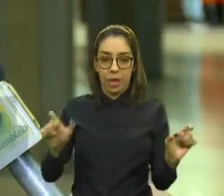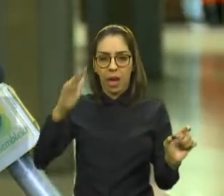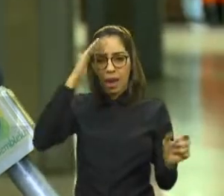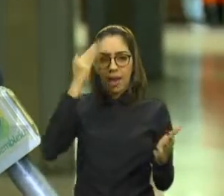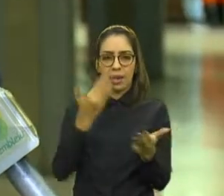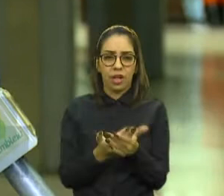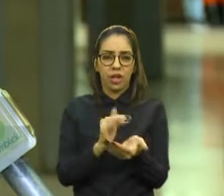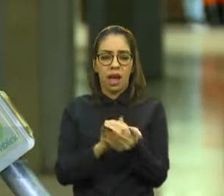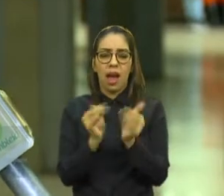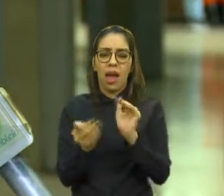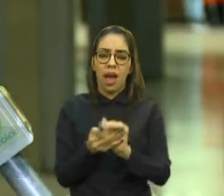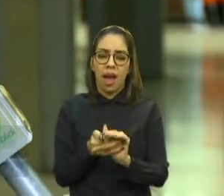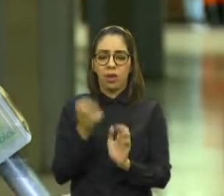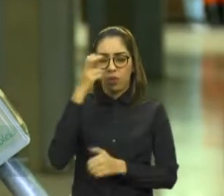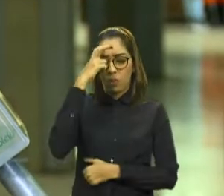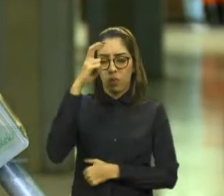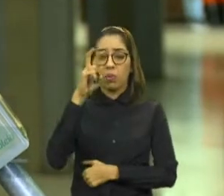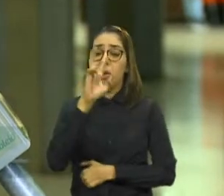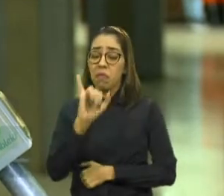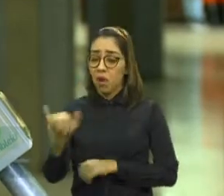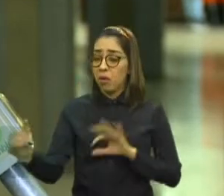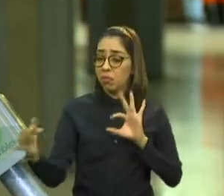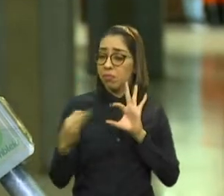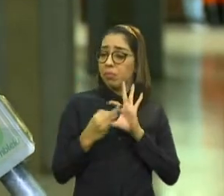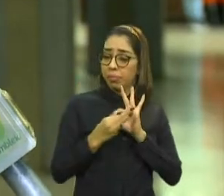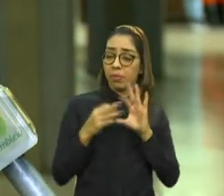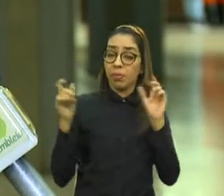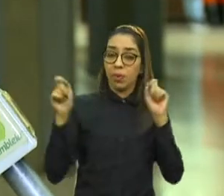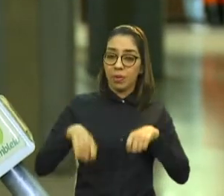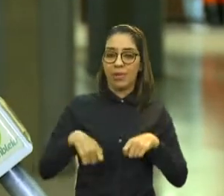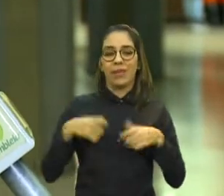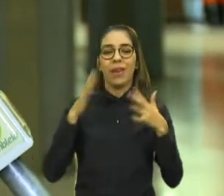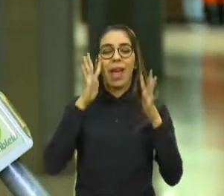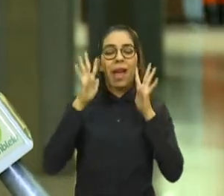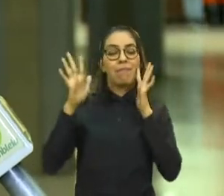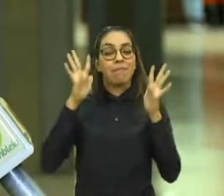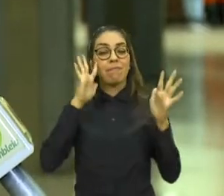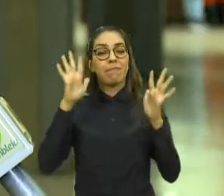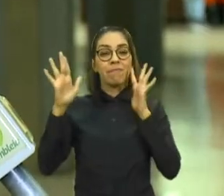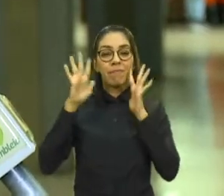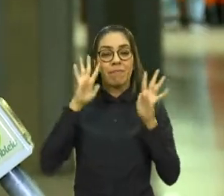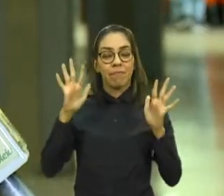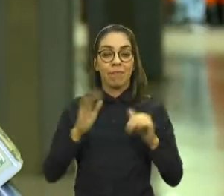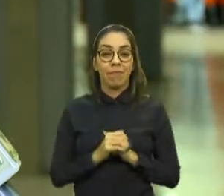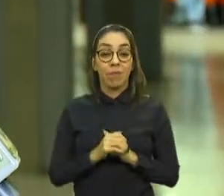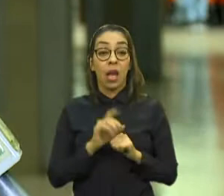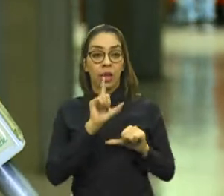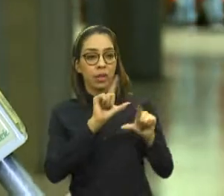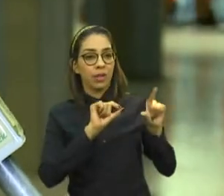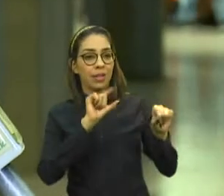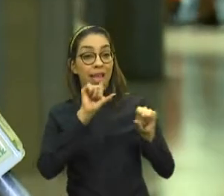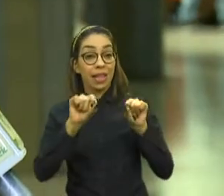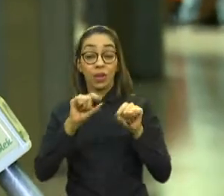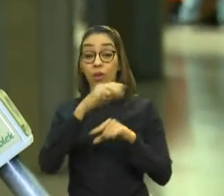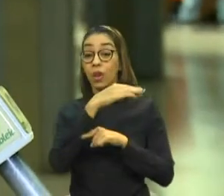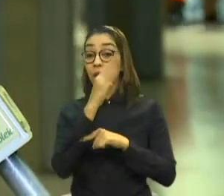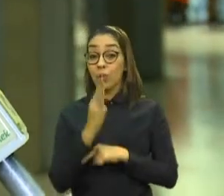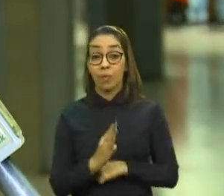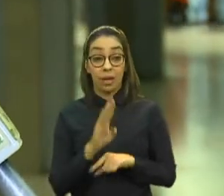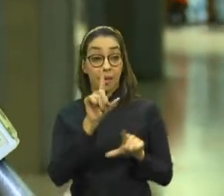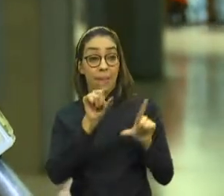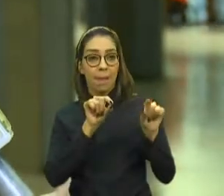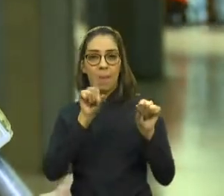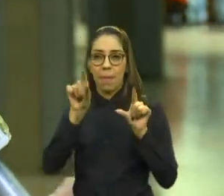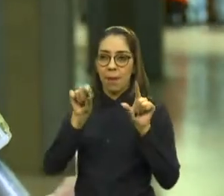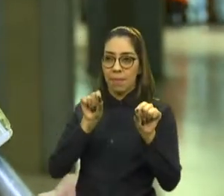ela conecta pessoas. E esse tema ele foi pensado com muito carinho. Então, essas peças são selecionadas de todo o Brasil e são peças selecionadas